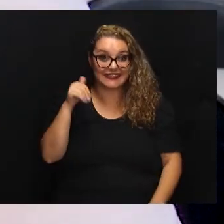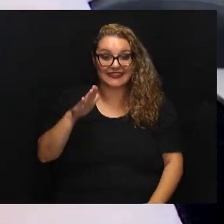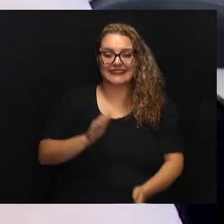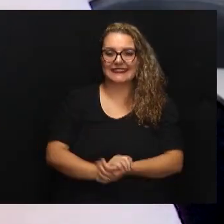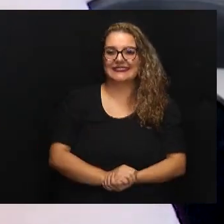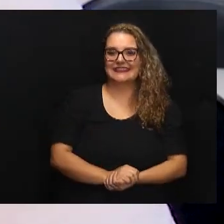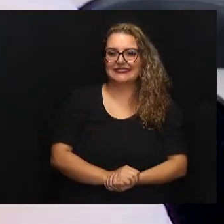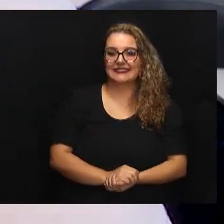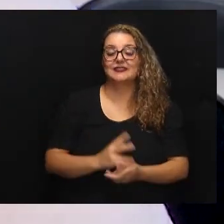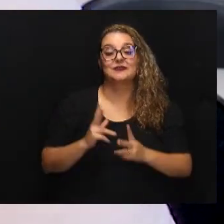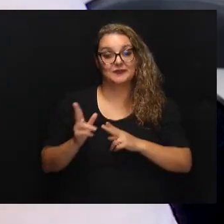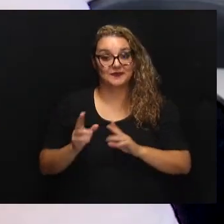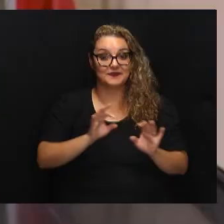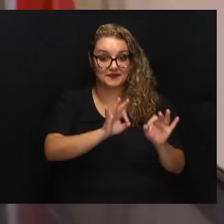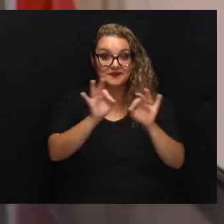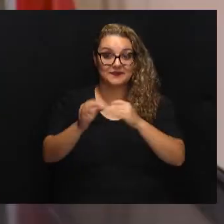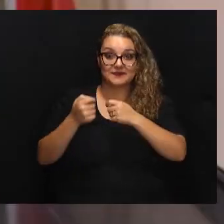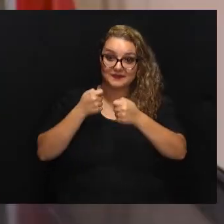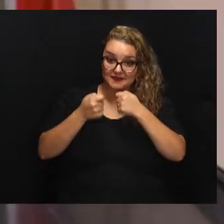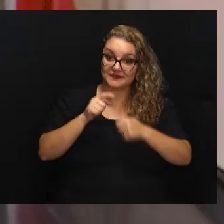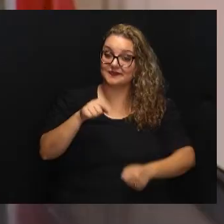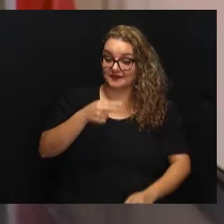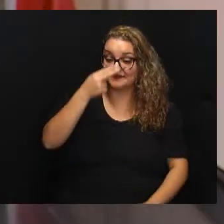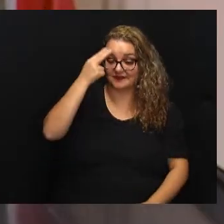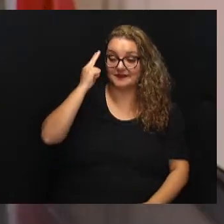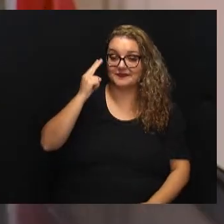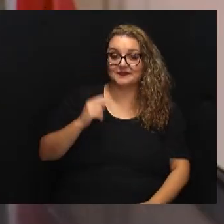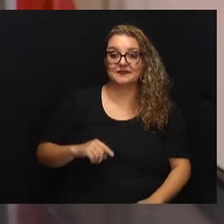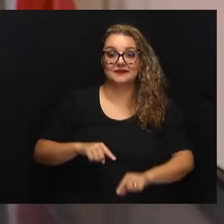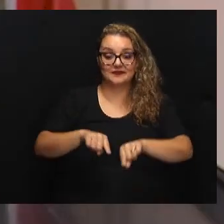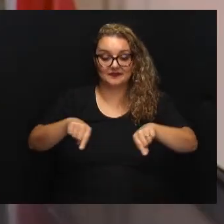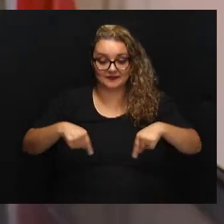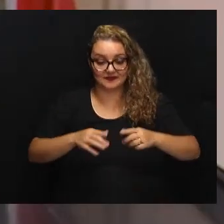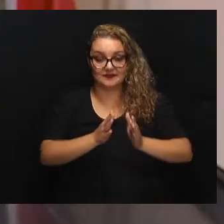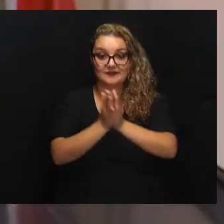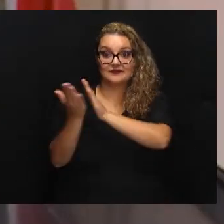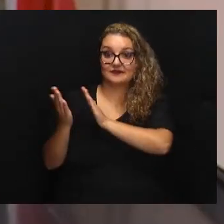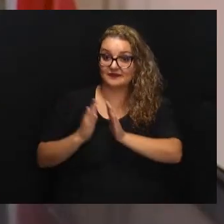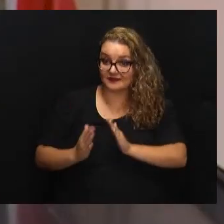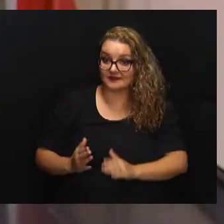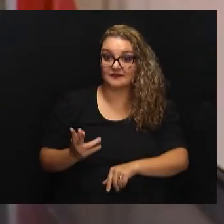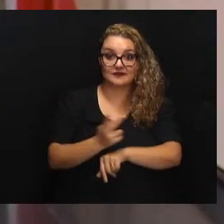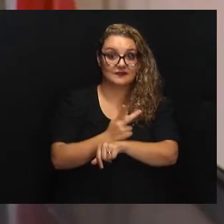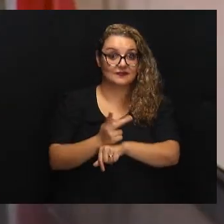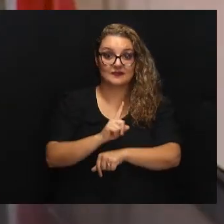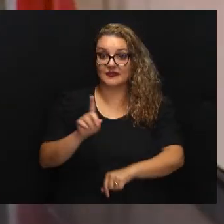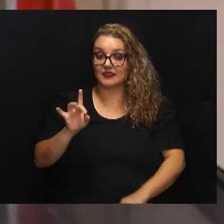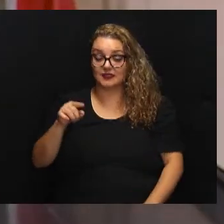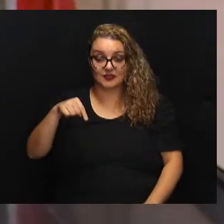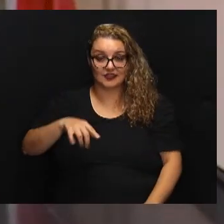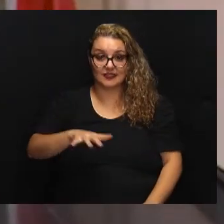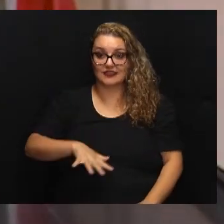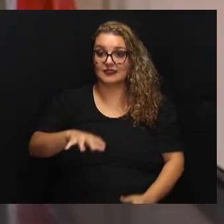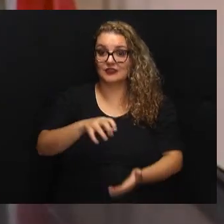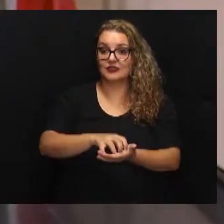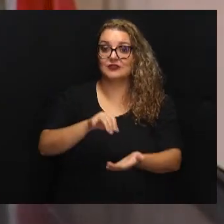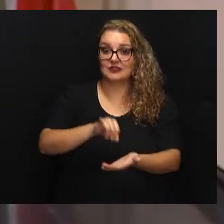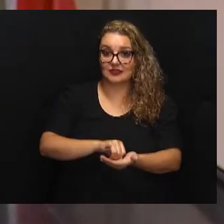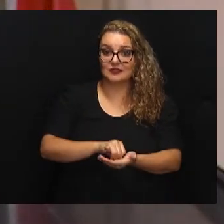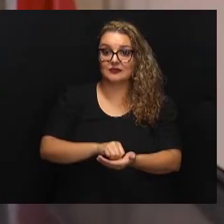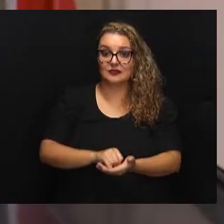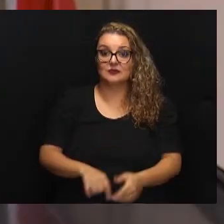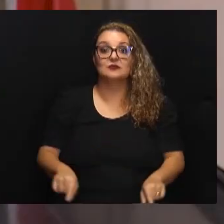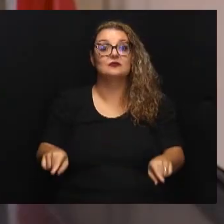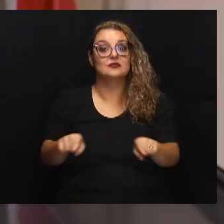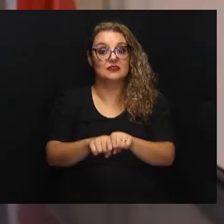curioso, quero saber mais. Como nós acompanhamos nas entrevistas, né, Gabriel? A biblioteca é um lugar muito procurado, não só